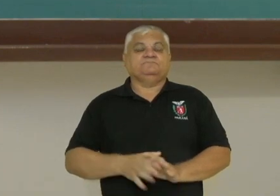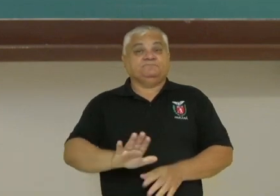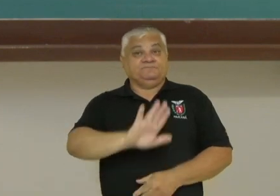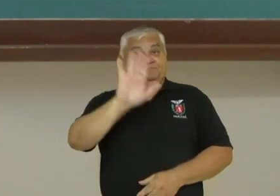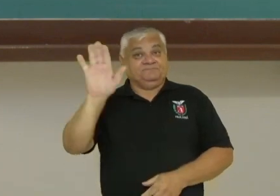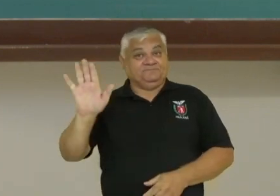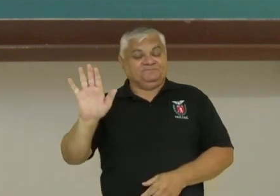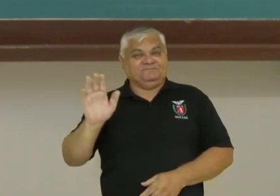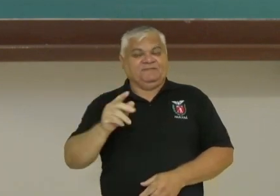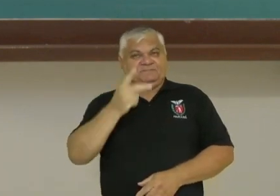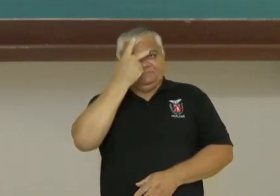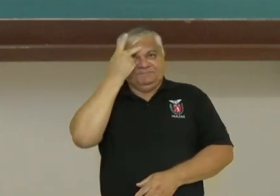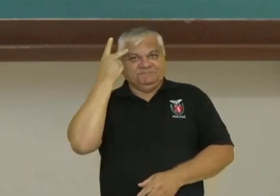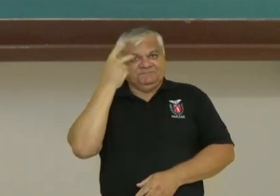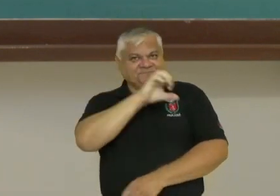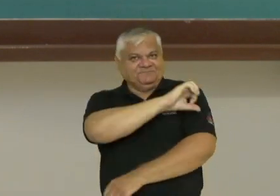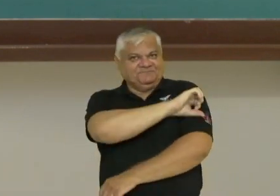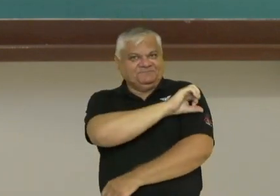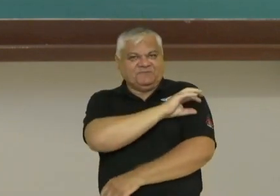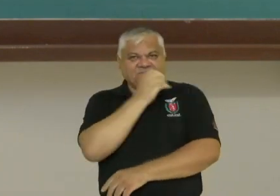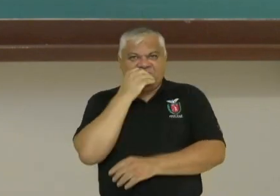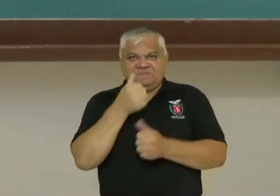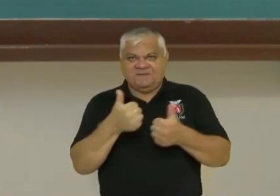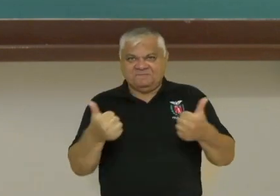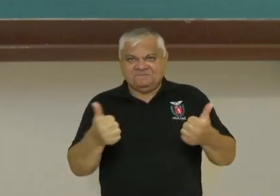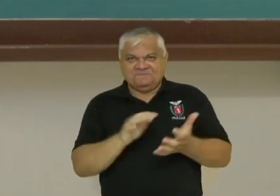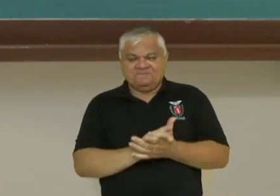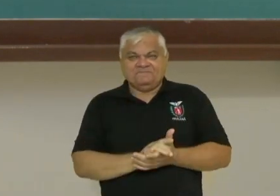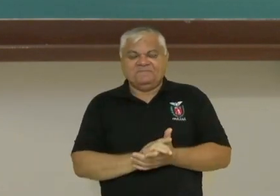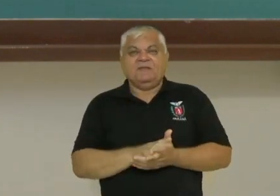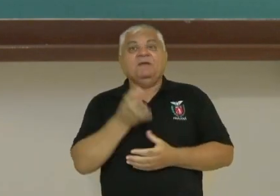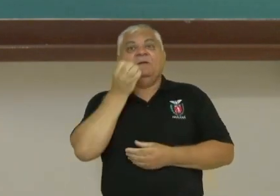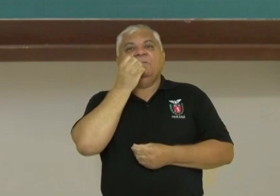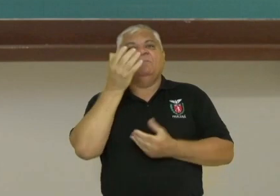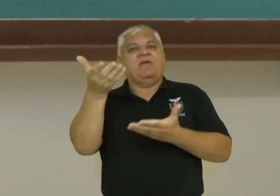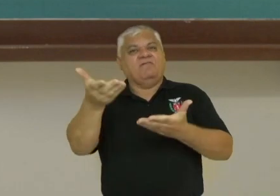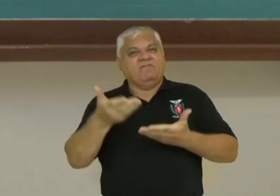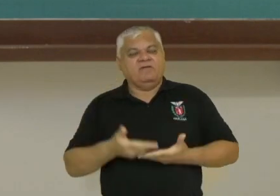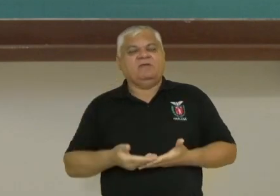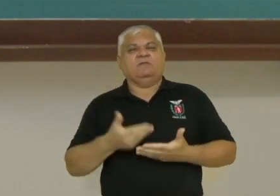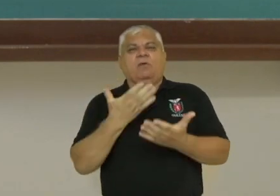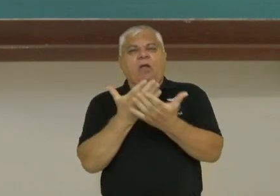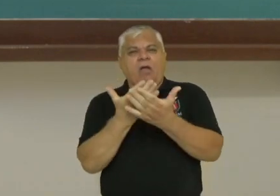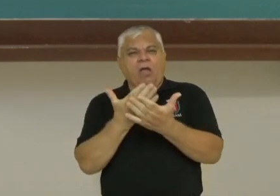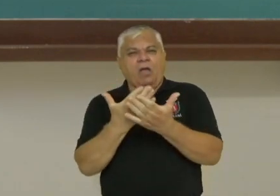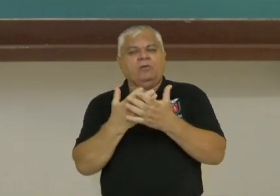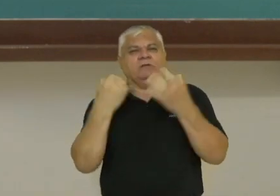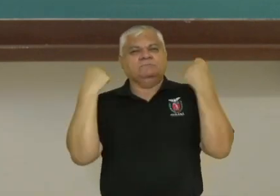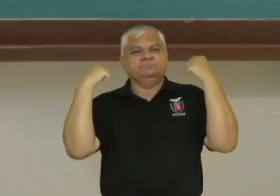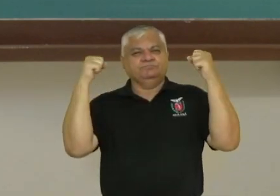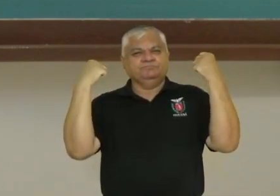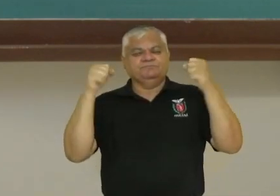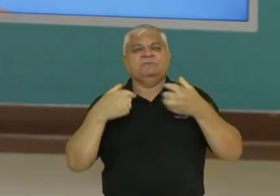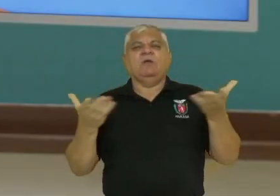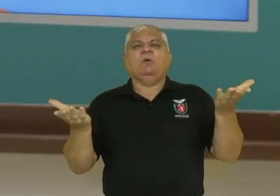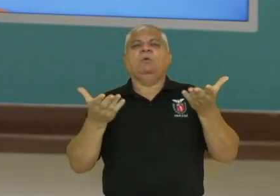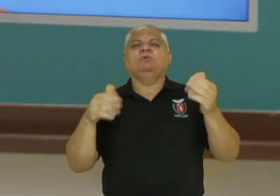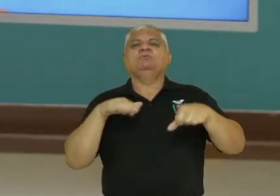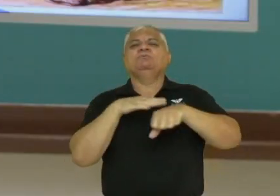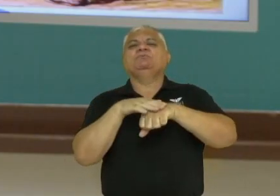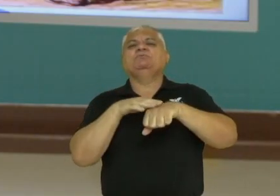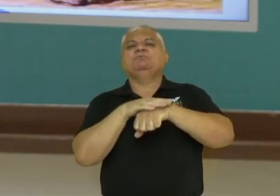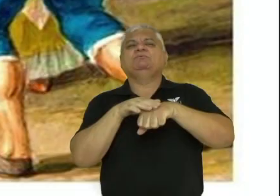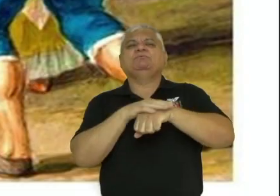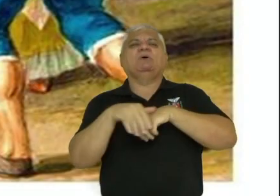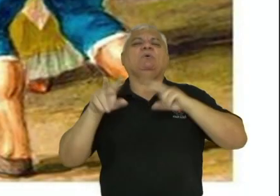Olá pessoal do nono ano, tudo bem com vocês? Bem-vindos à nossa videoaula de Educação Física. Hoje nós vamos conversar um